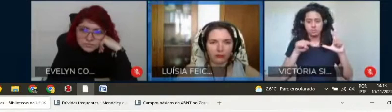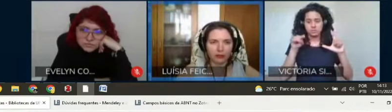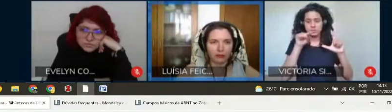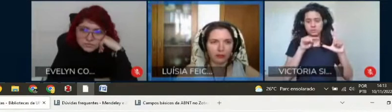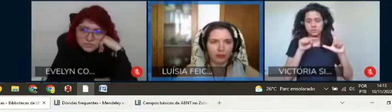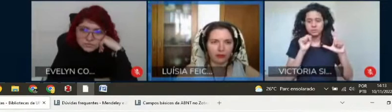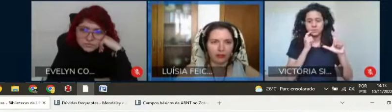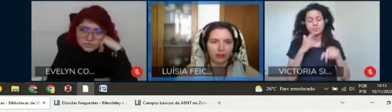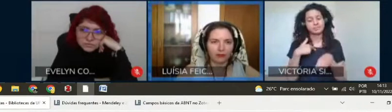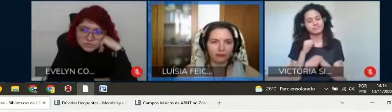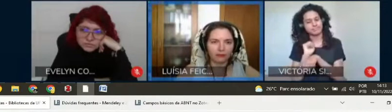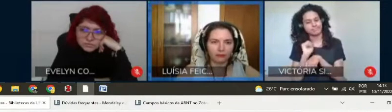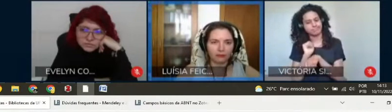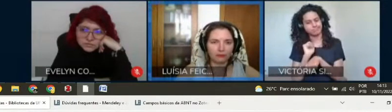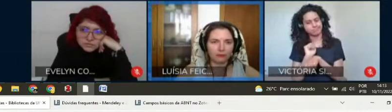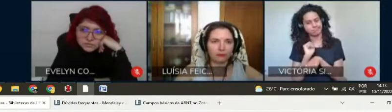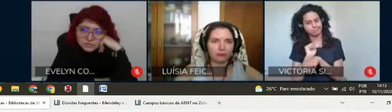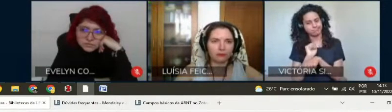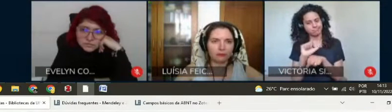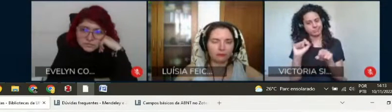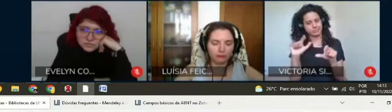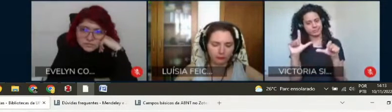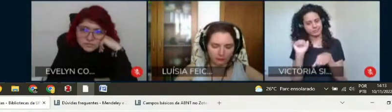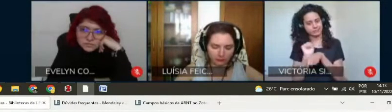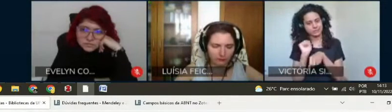e a gente espera um pouquinho ali.